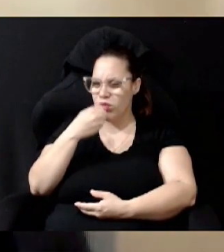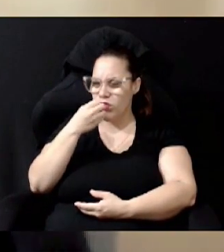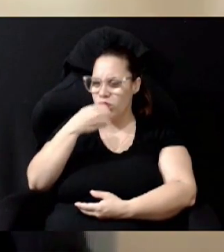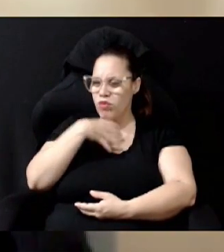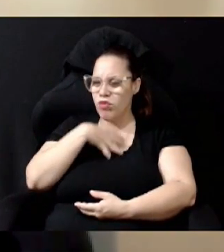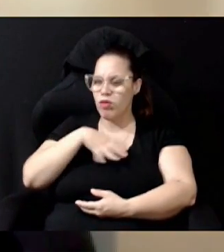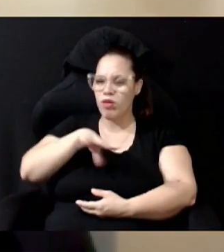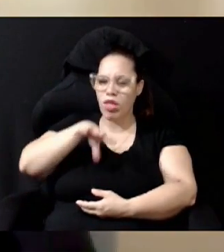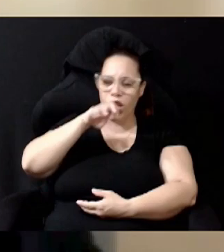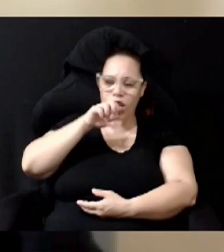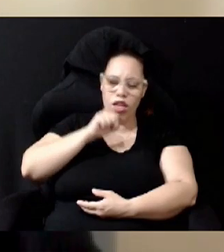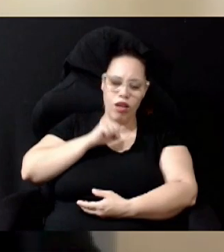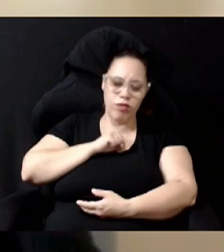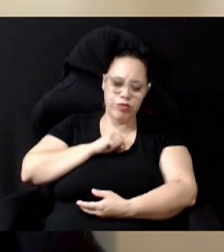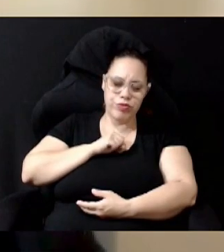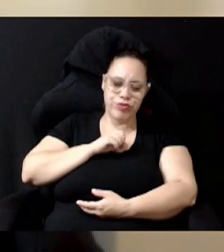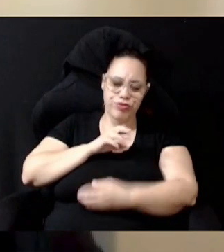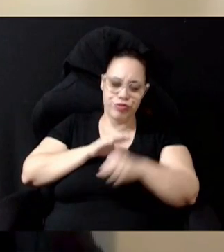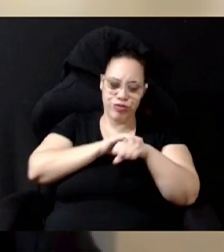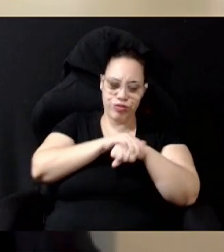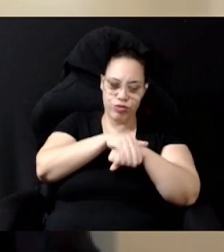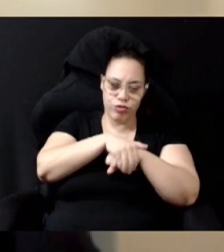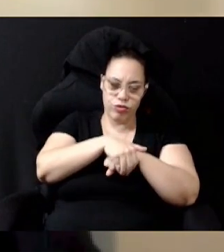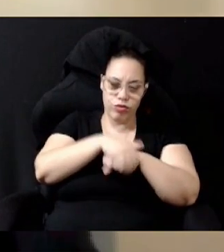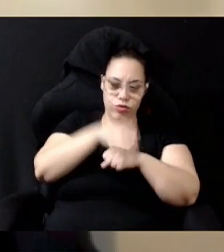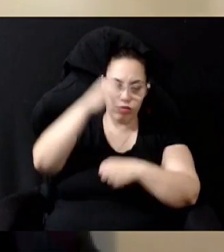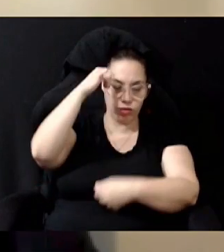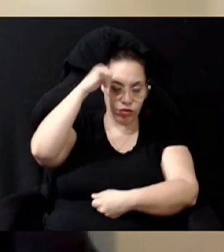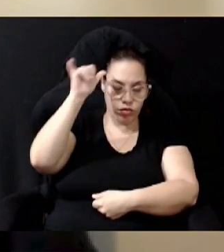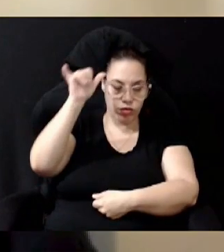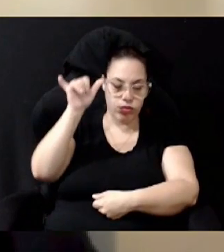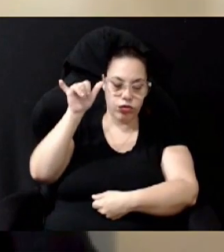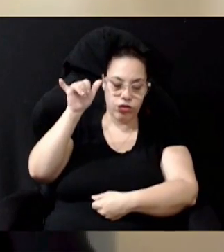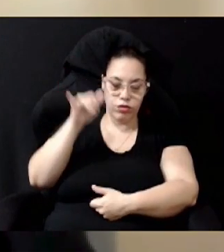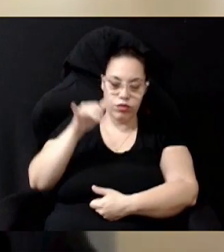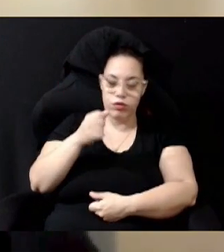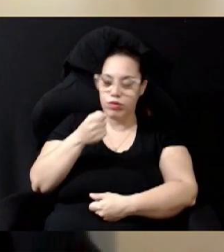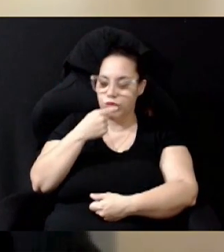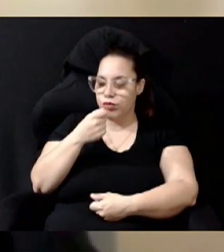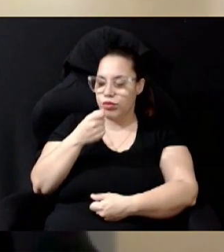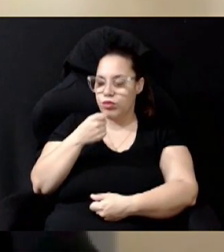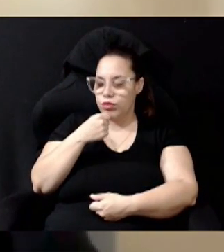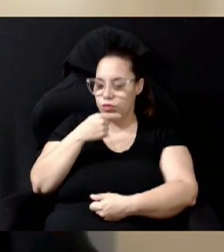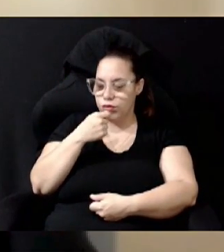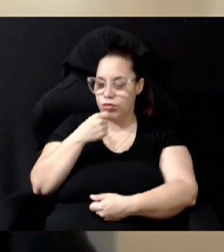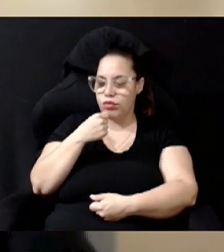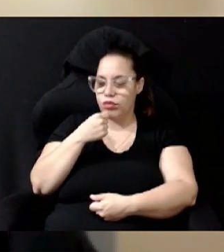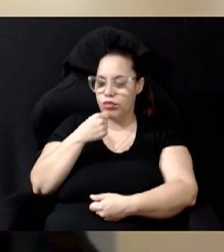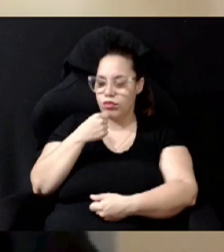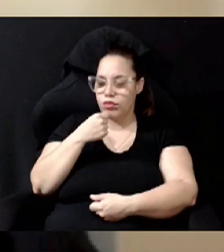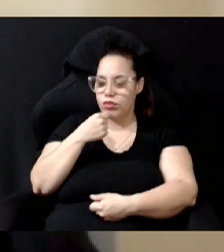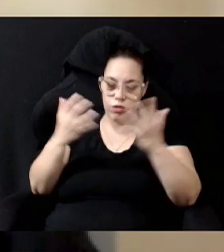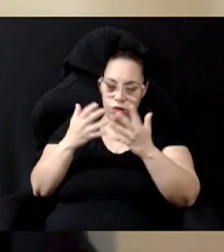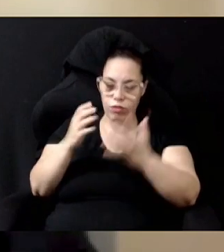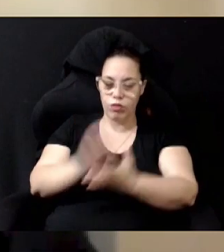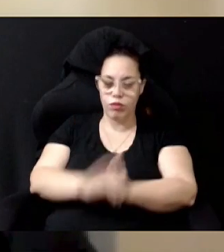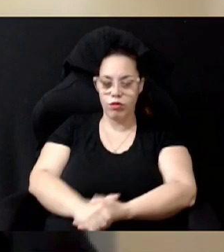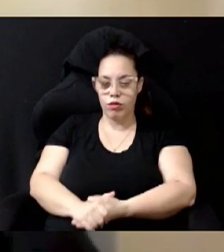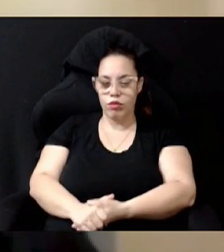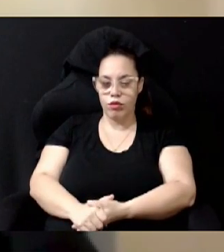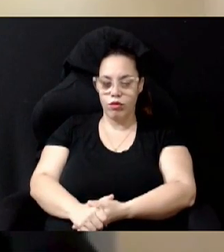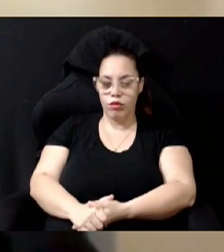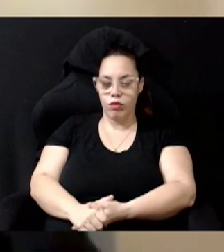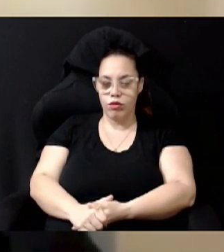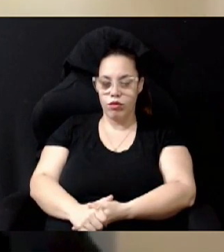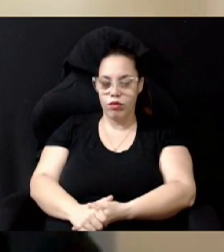à noite, deve evitar medicamentos que induzam a uma agitação, mas assim, nem